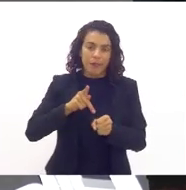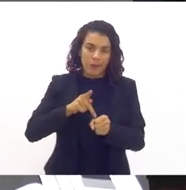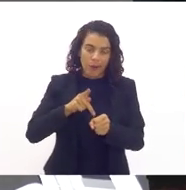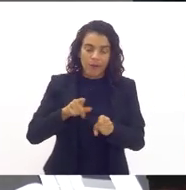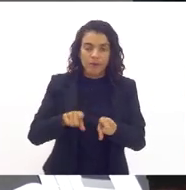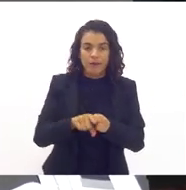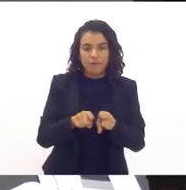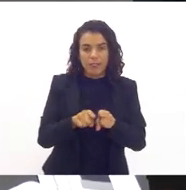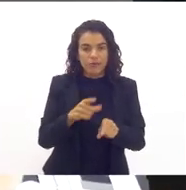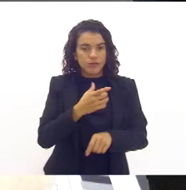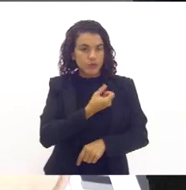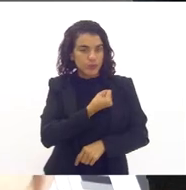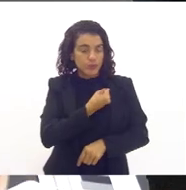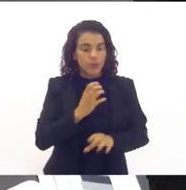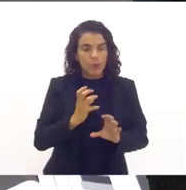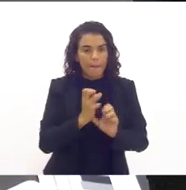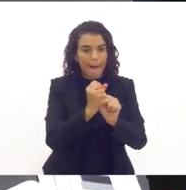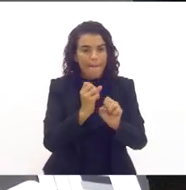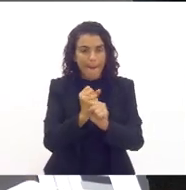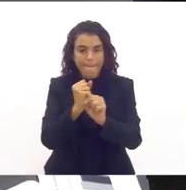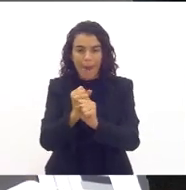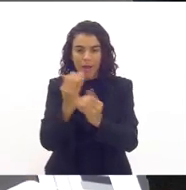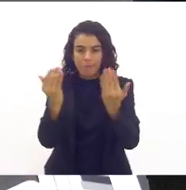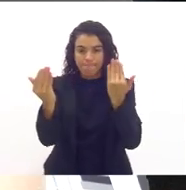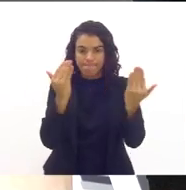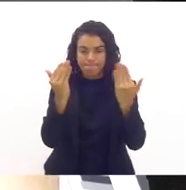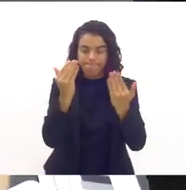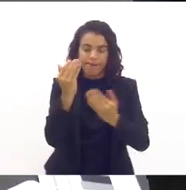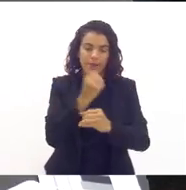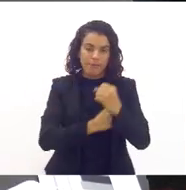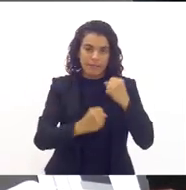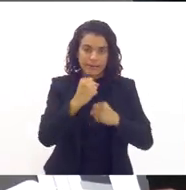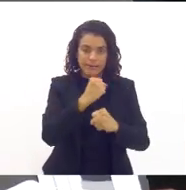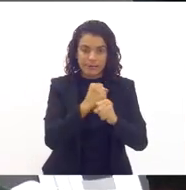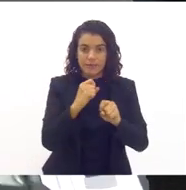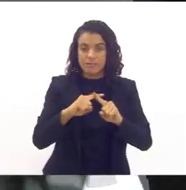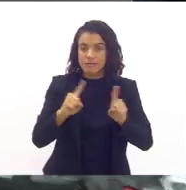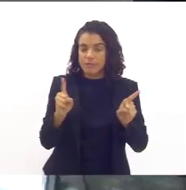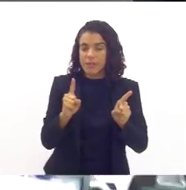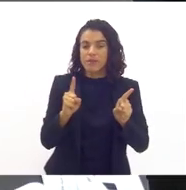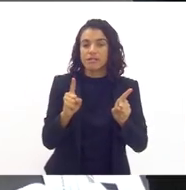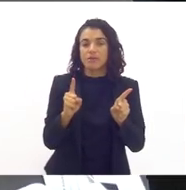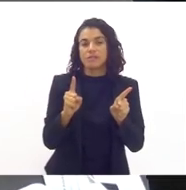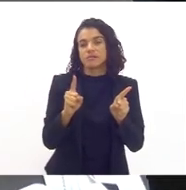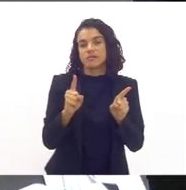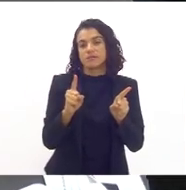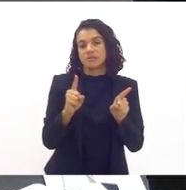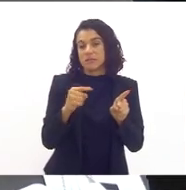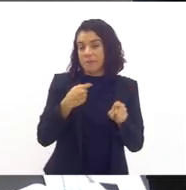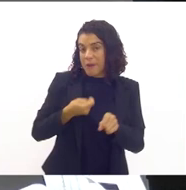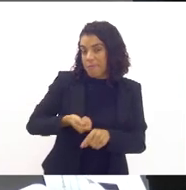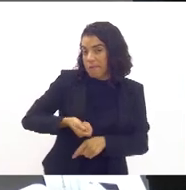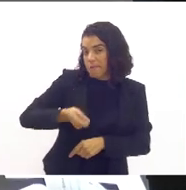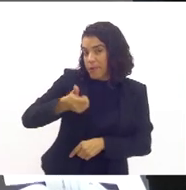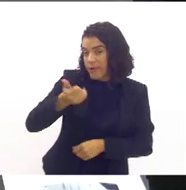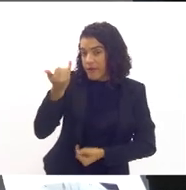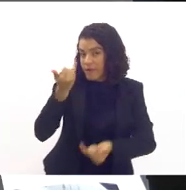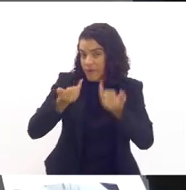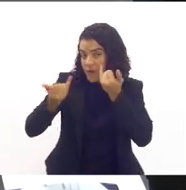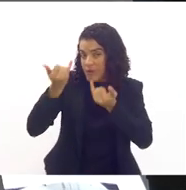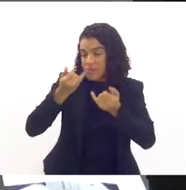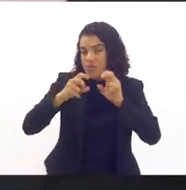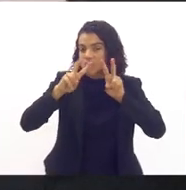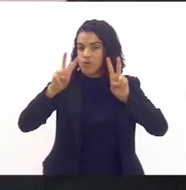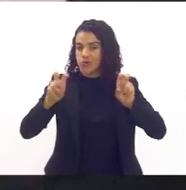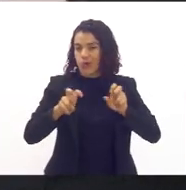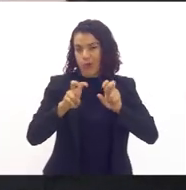que a gente verificou ano passado. Mas, dando um spoiler aqui das grandes contas, o que a